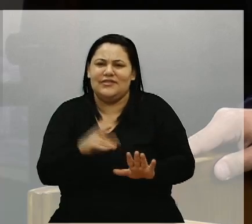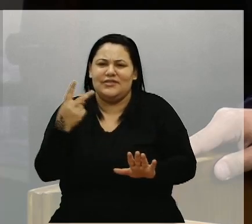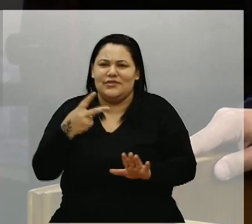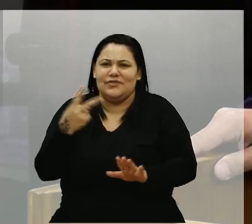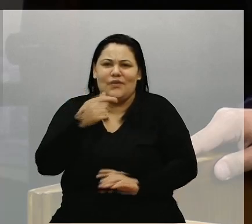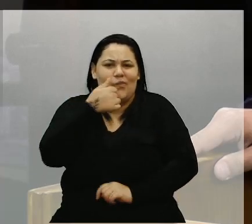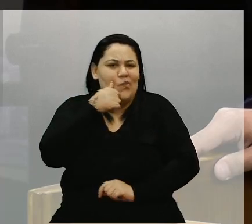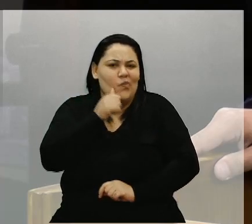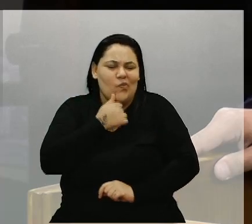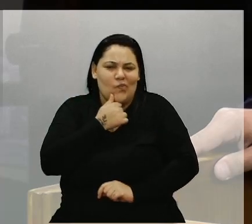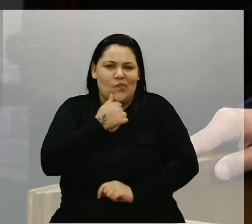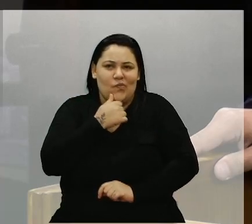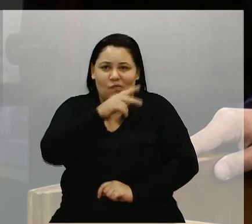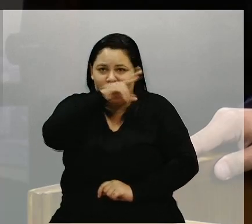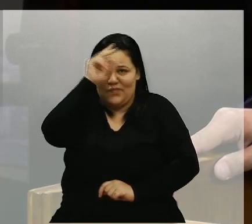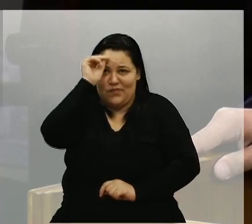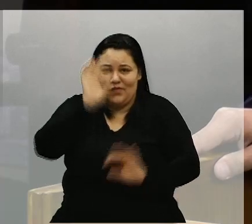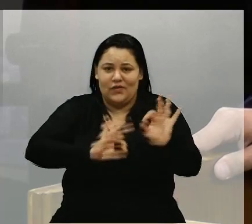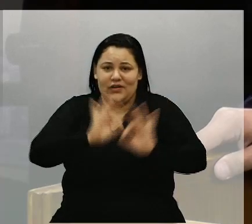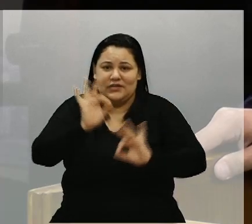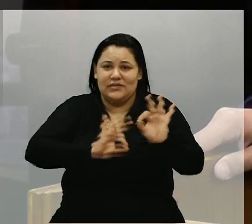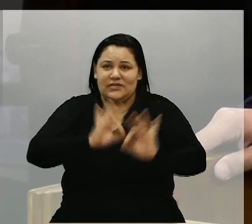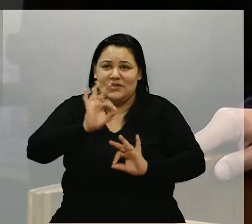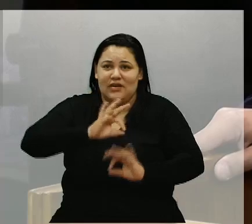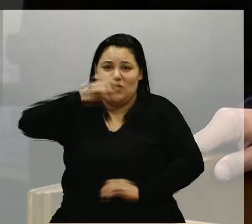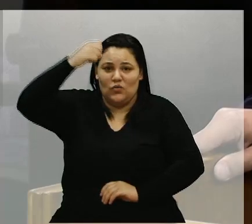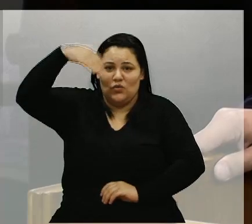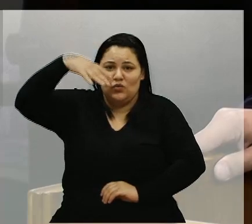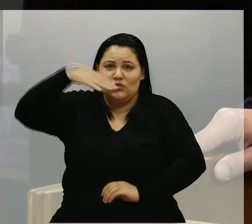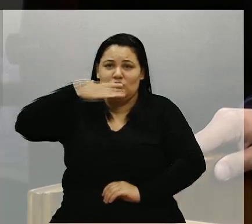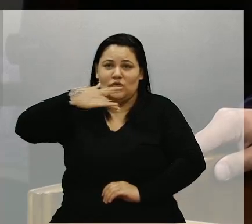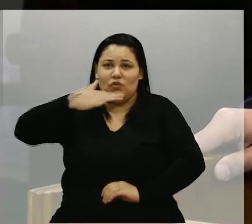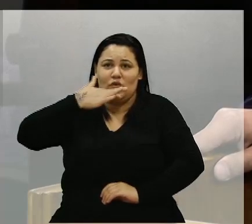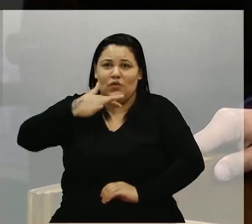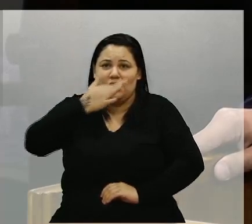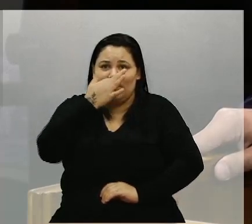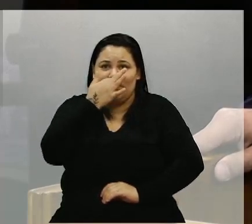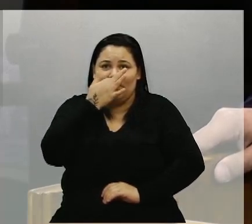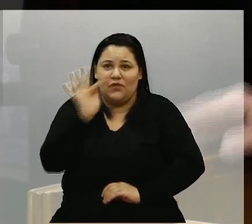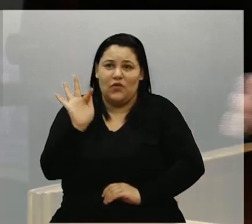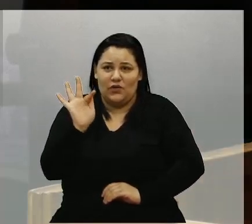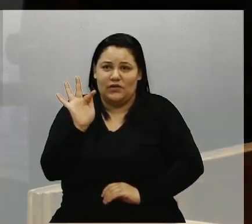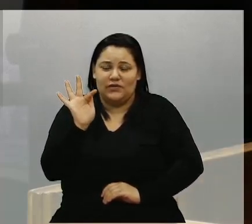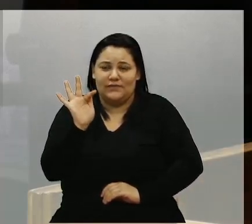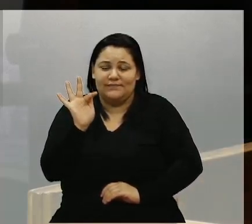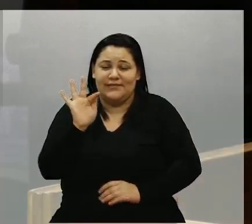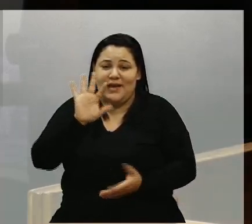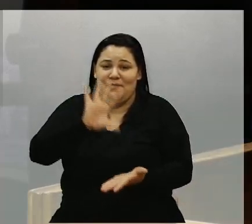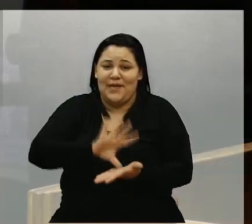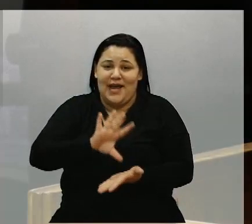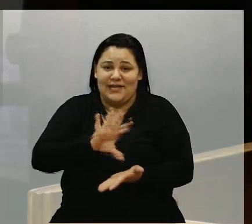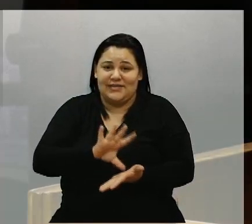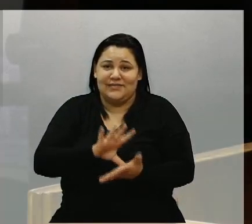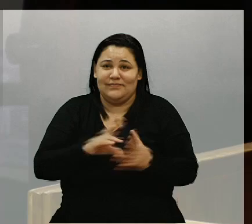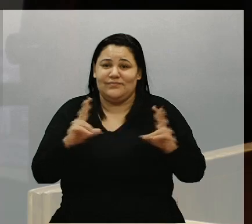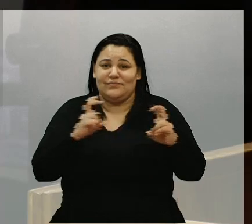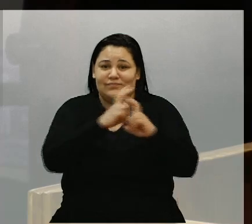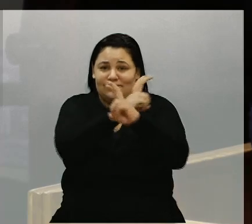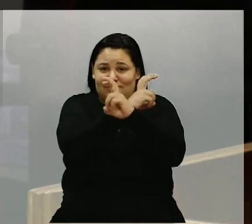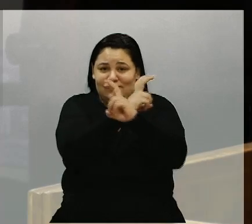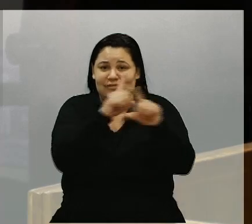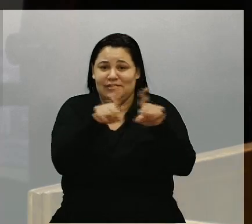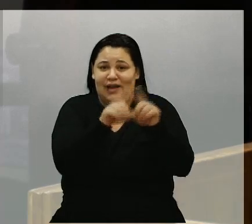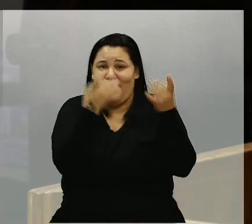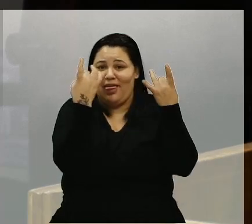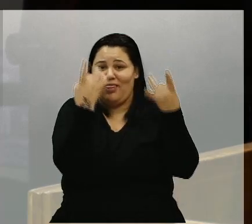puder organizar um Luz Cor e Flor na Praça Dante, tá absolutamente jogada, suja, coisa quebrada, não sei. Tem um monte de CC